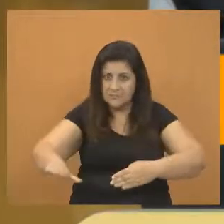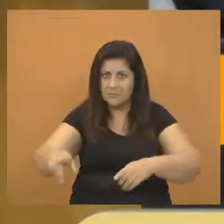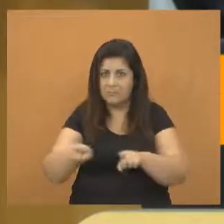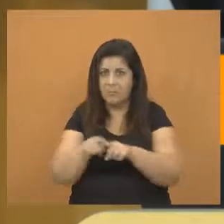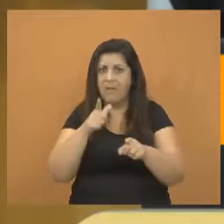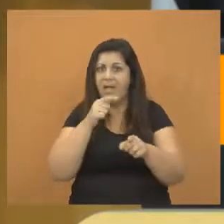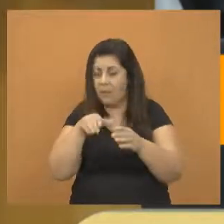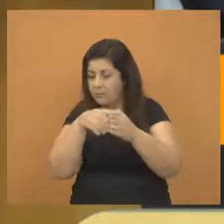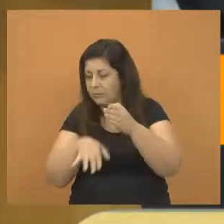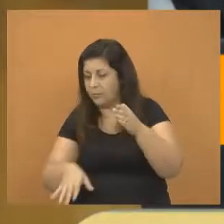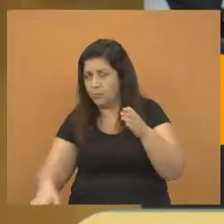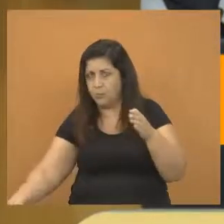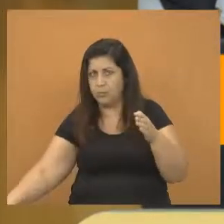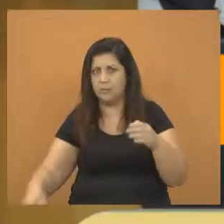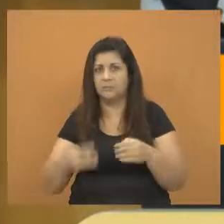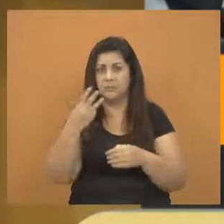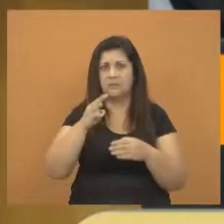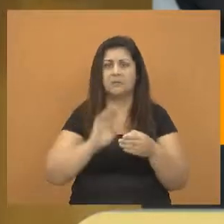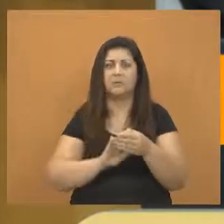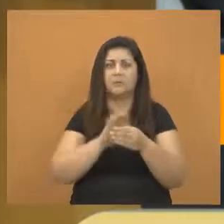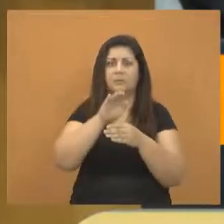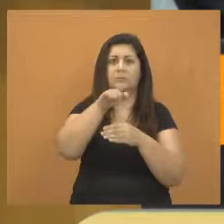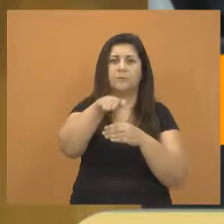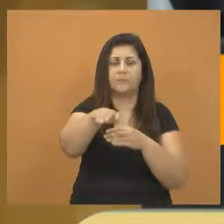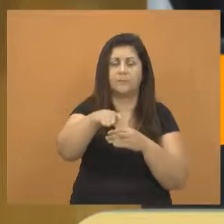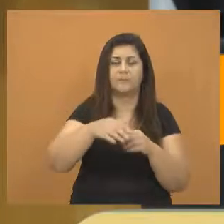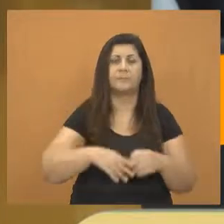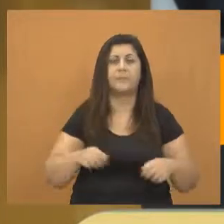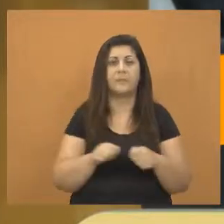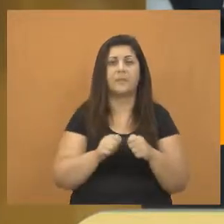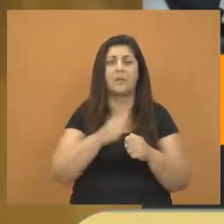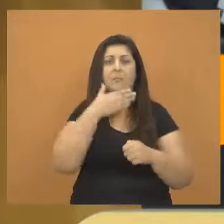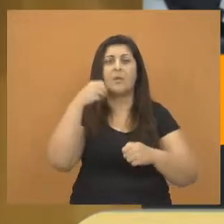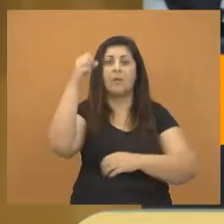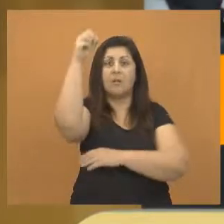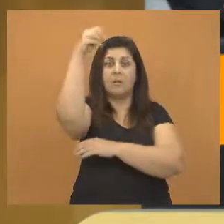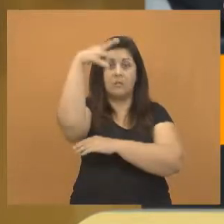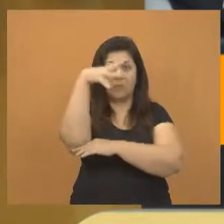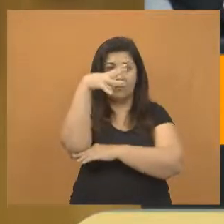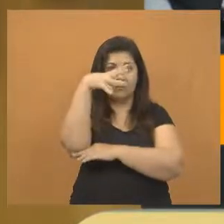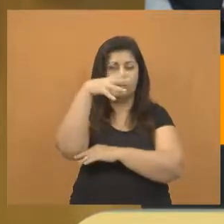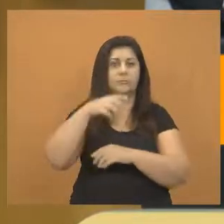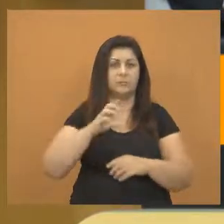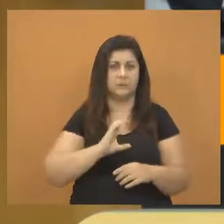Fontes, a terceira ponte, melhoria na iluminação pública.